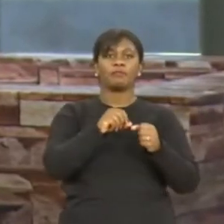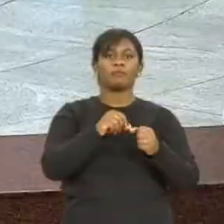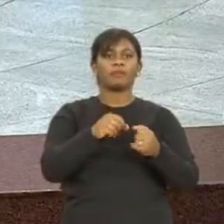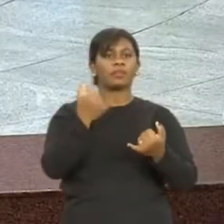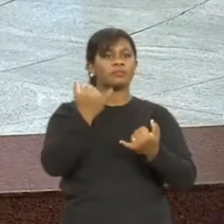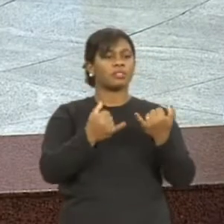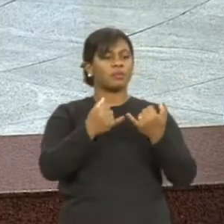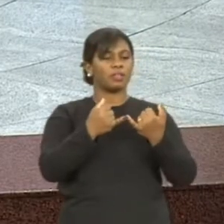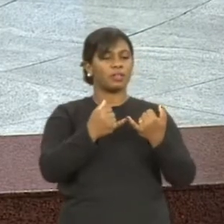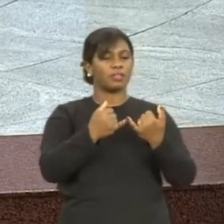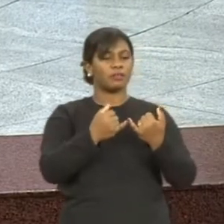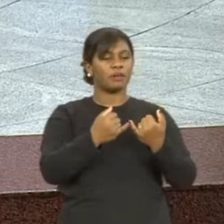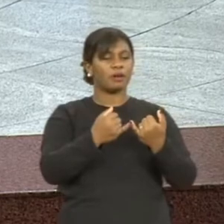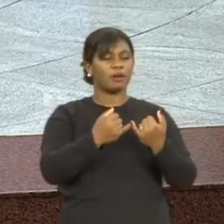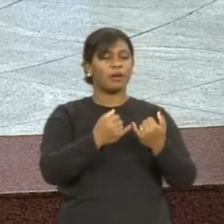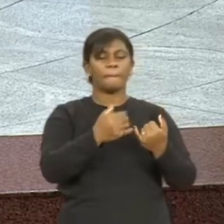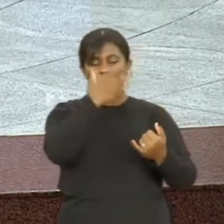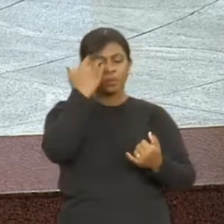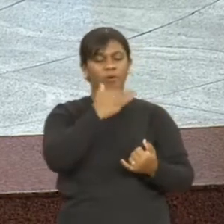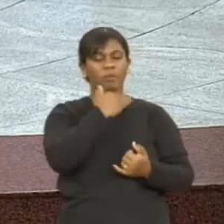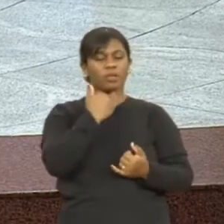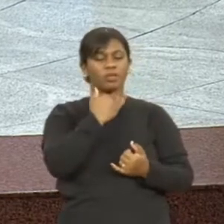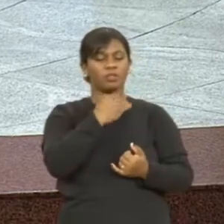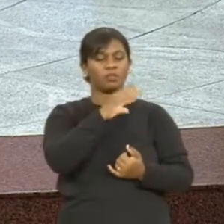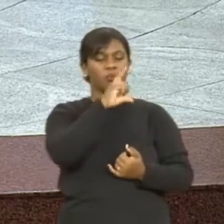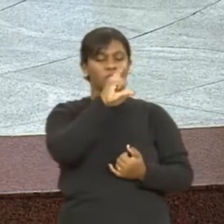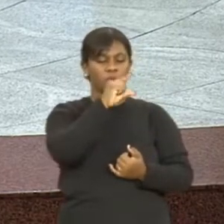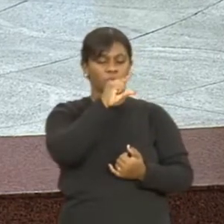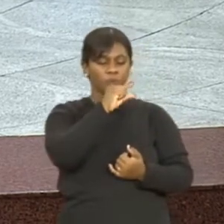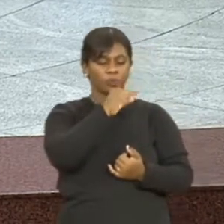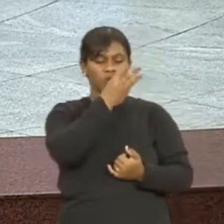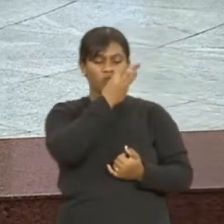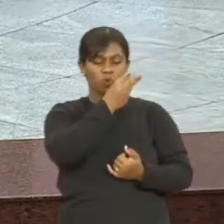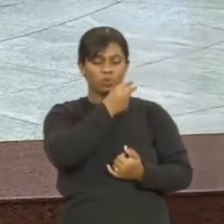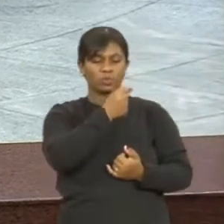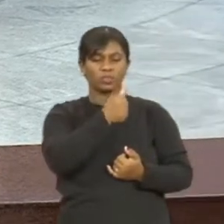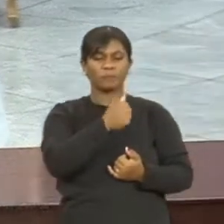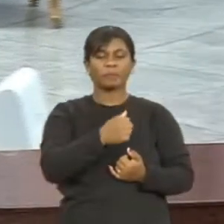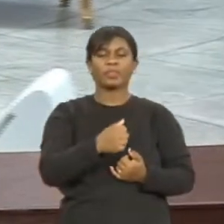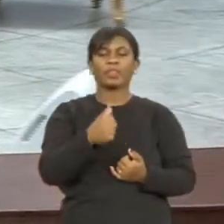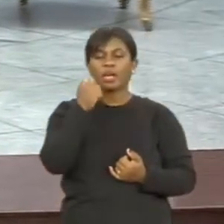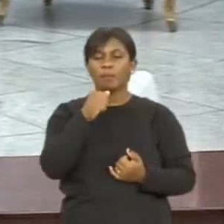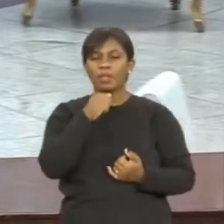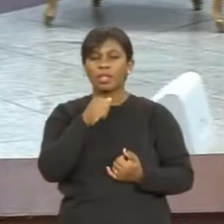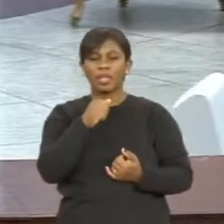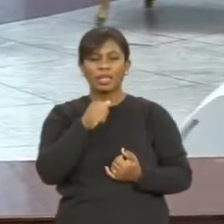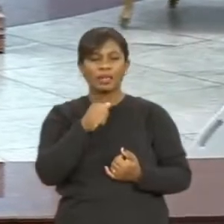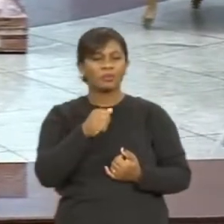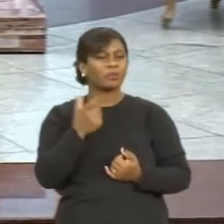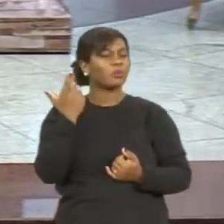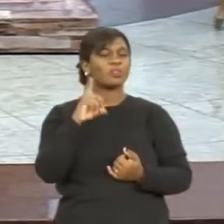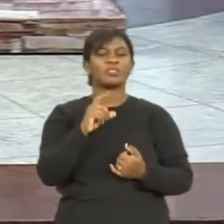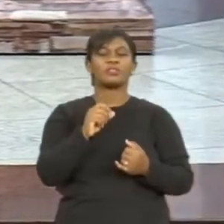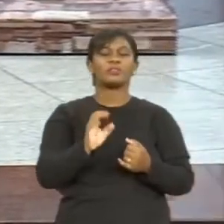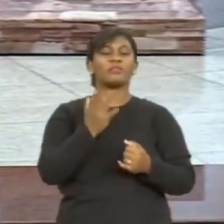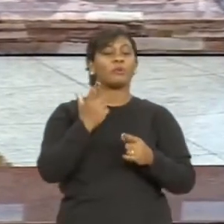vida. Ela gastou tudo que tinha e não resolveu o problema. Só Jesus resolveu. E o pecado é uma coisa que